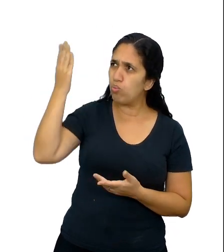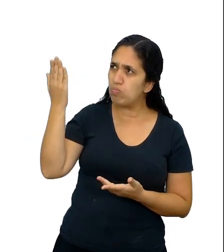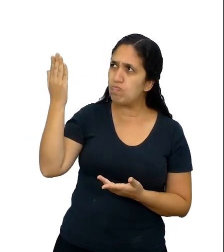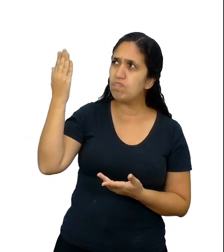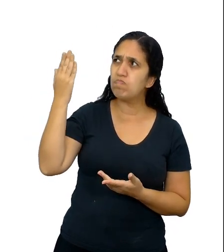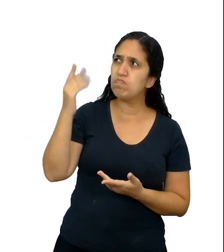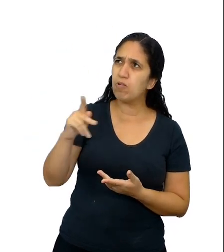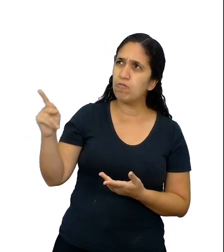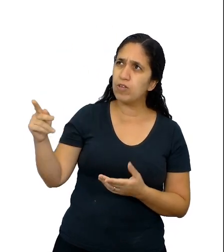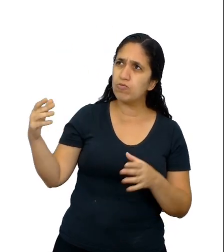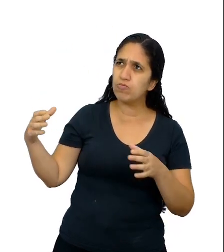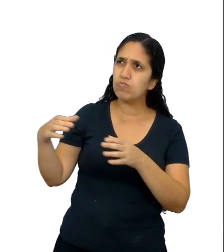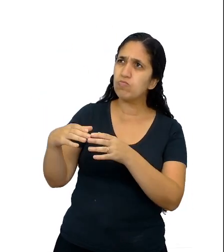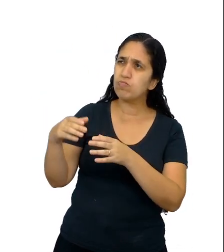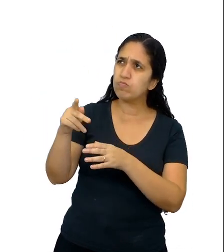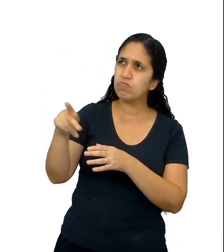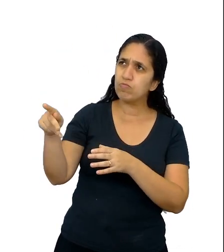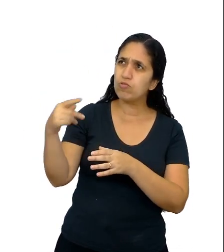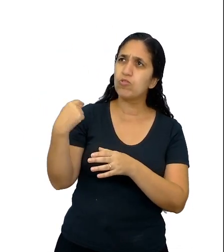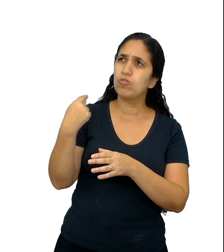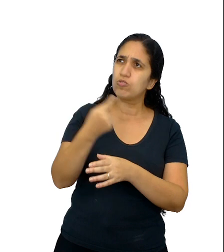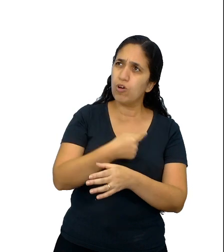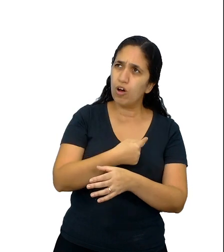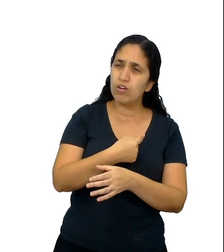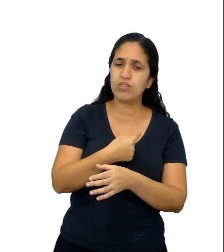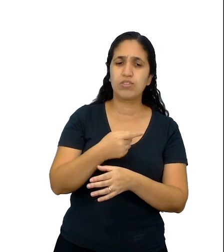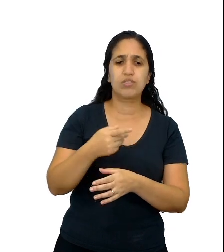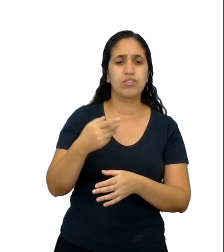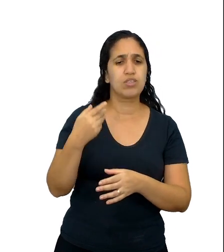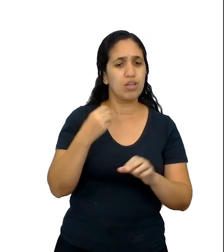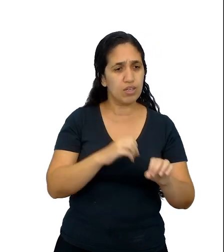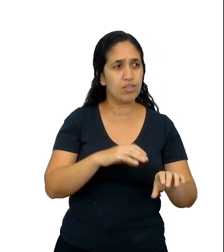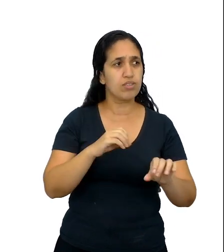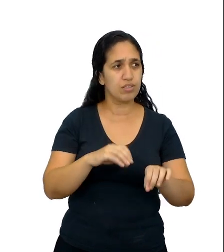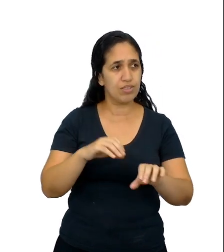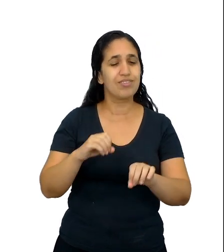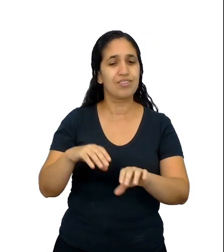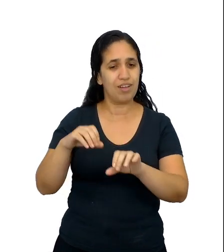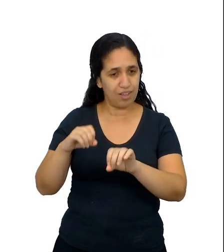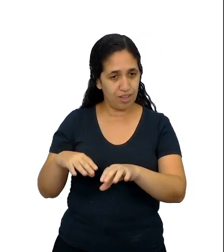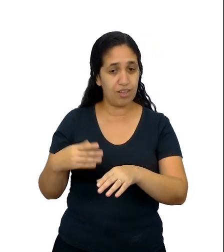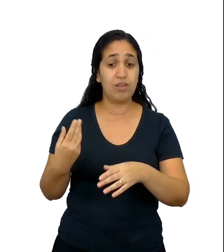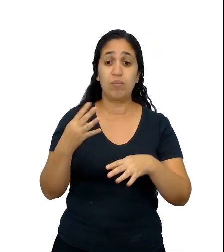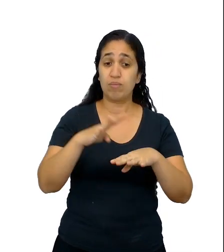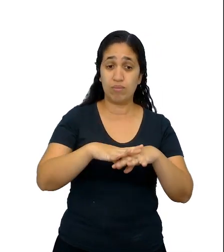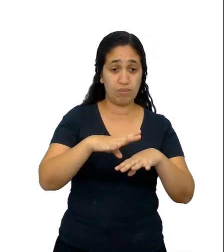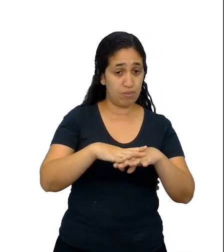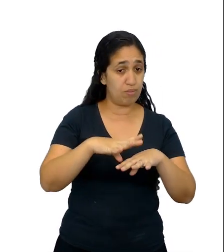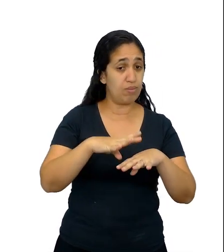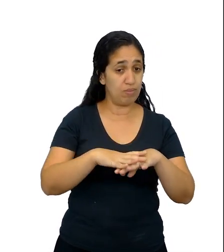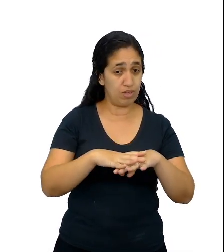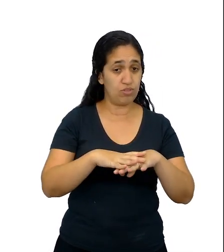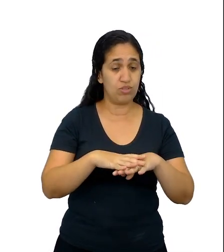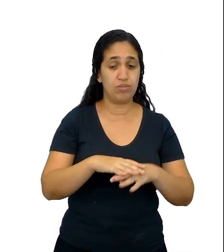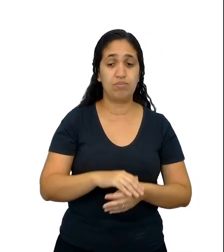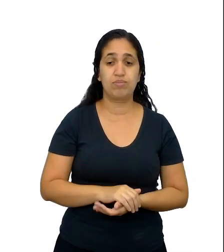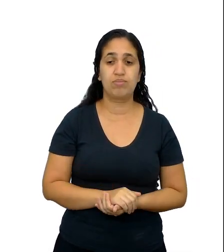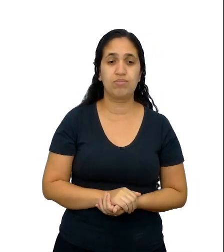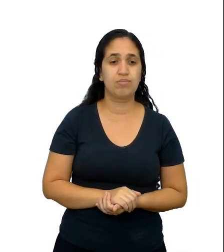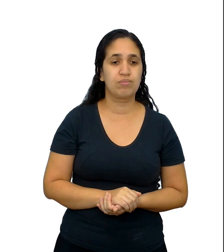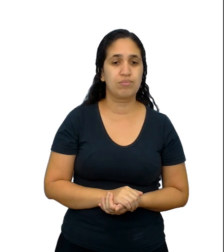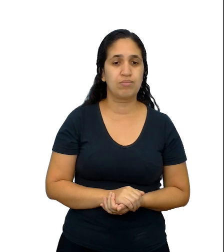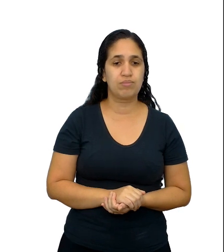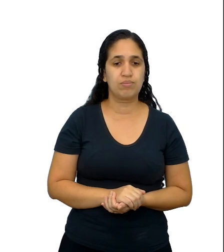docentes que nós, né, para que a gente possa ensinar matemática, que a gente tem, né?